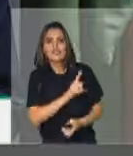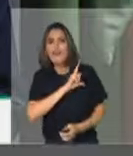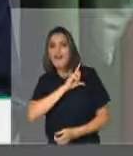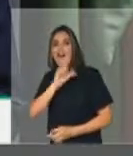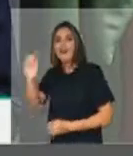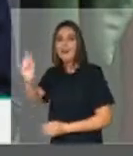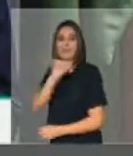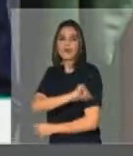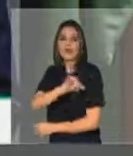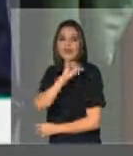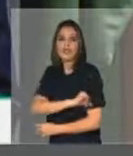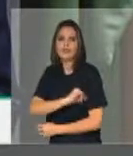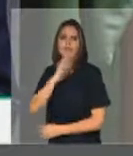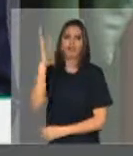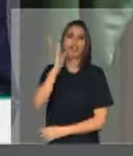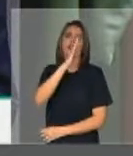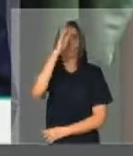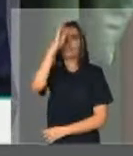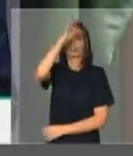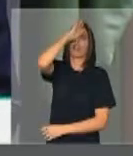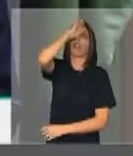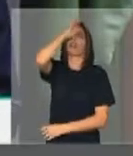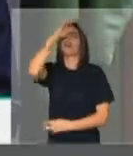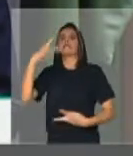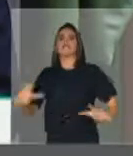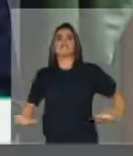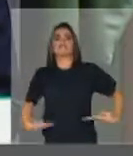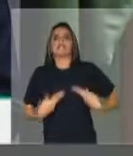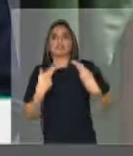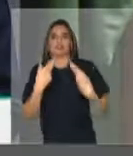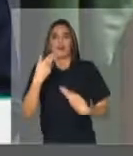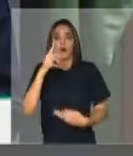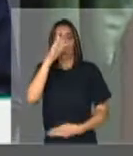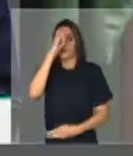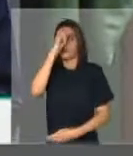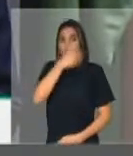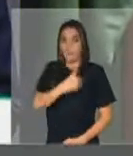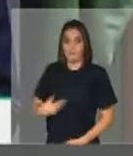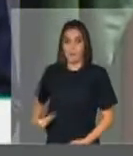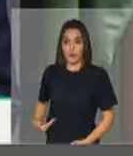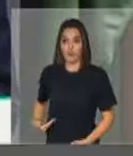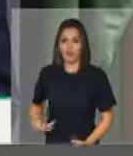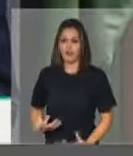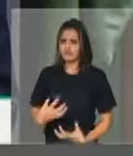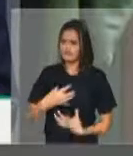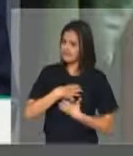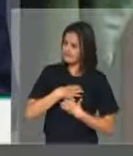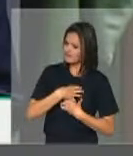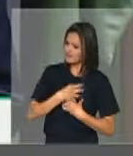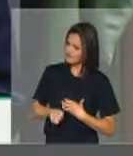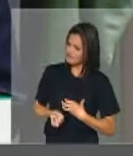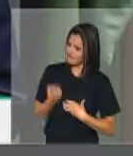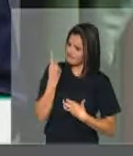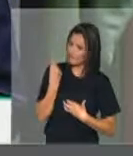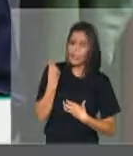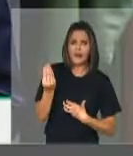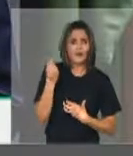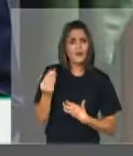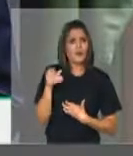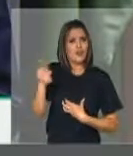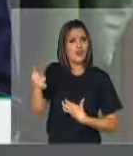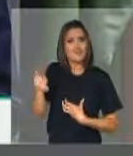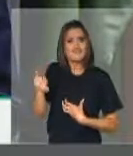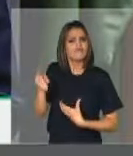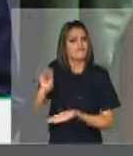ao Rio de Janeiro e, passando mal, teve que fazer uma cirurgia no hospital público? E ali nós sentimos um lapso de tempo a